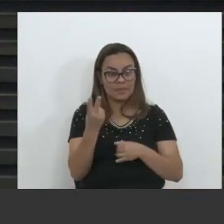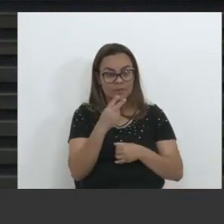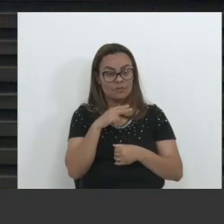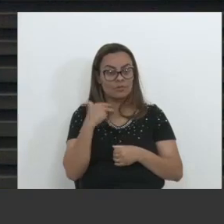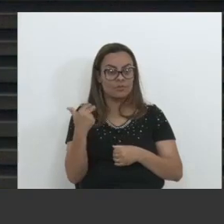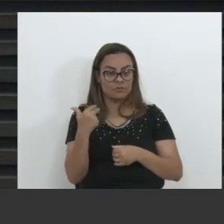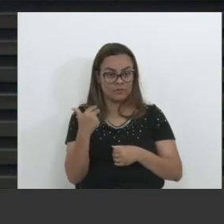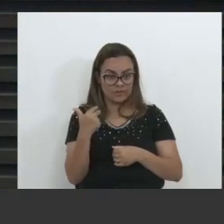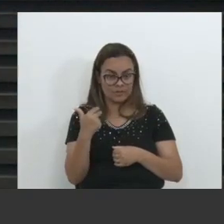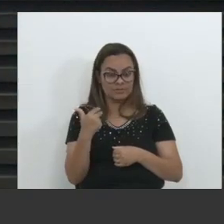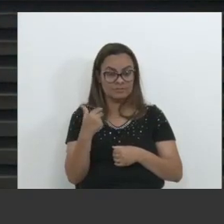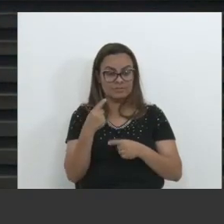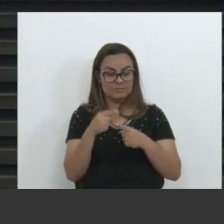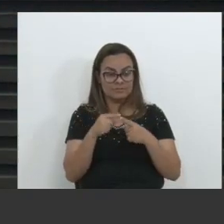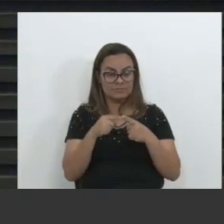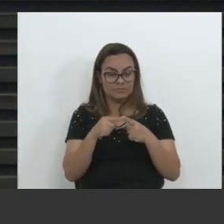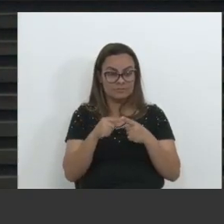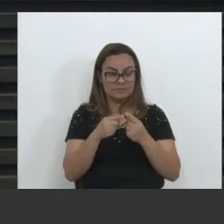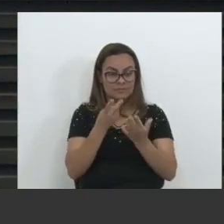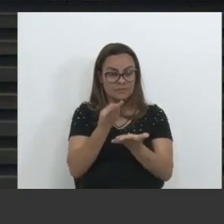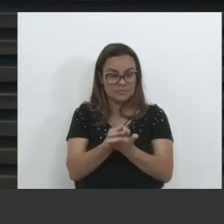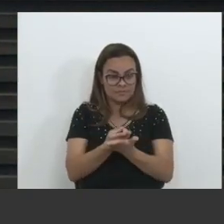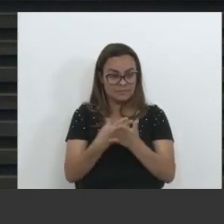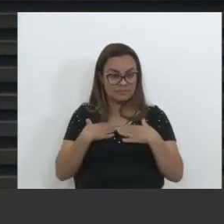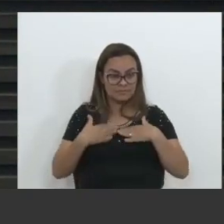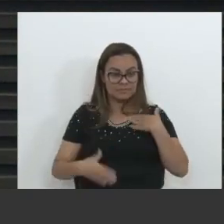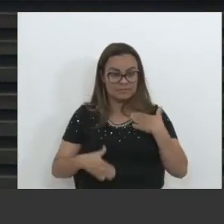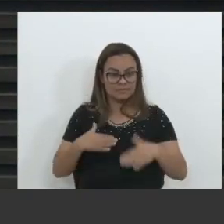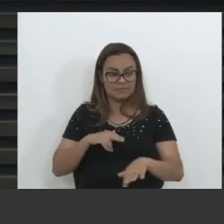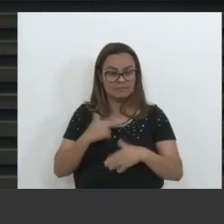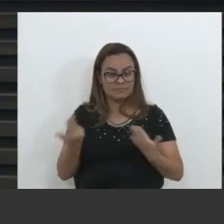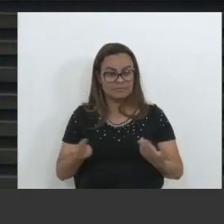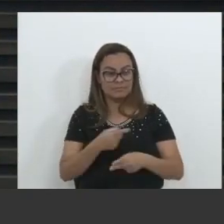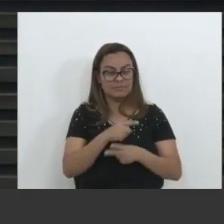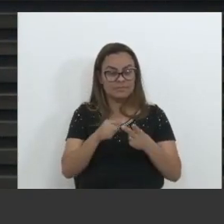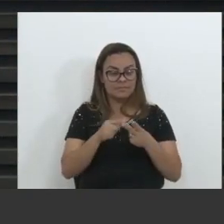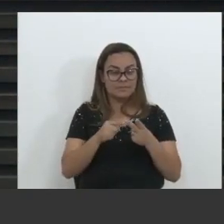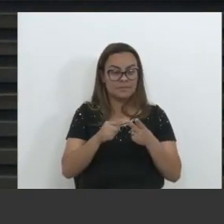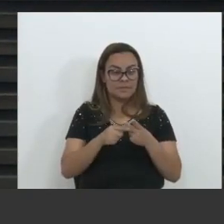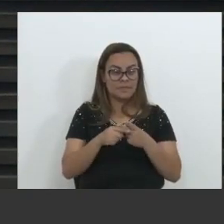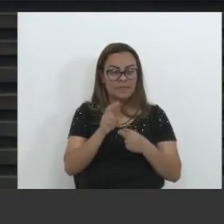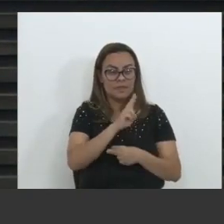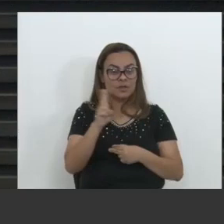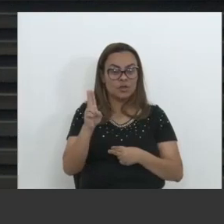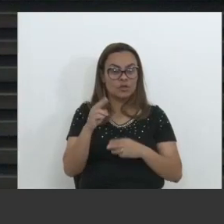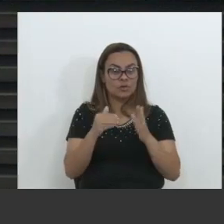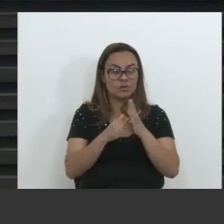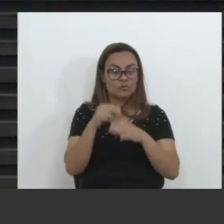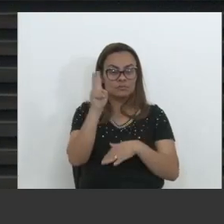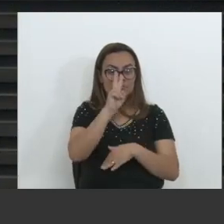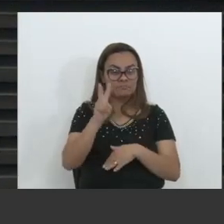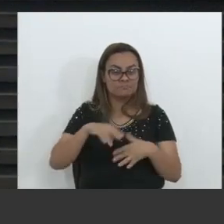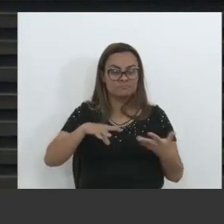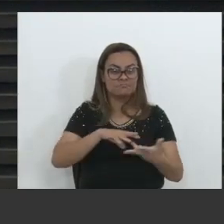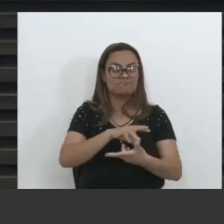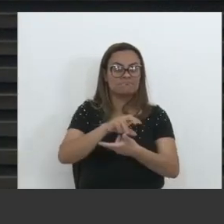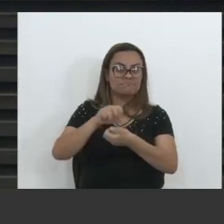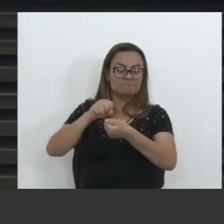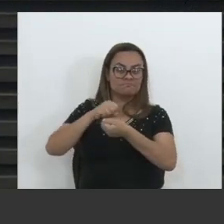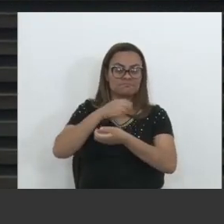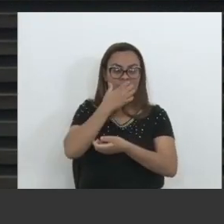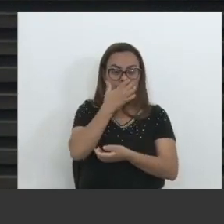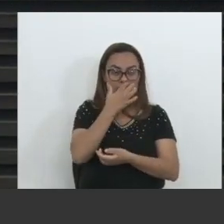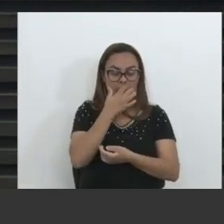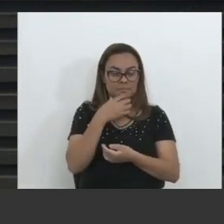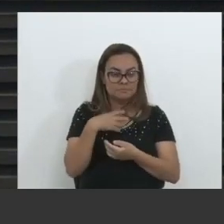vida Uma quando o corpo físico morre e quando o nosso nome é falado pela última vez sobre o planeta a nossa